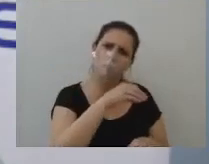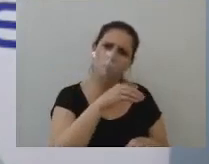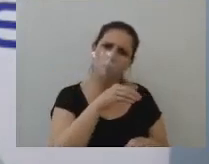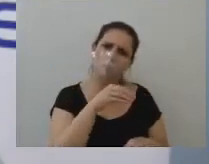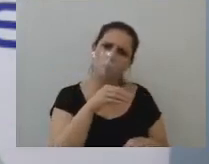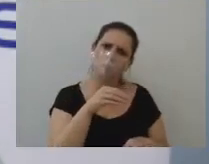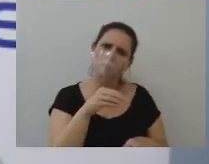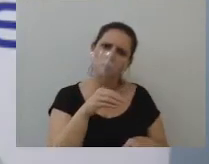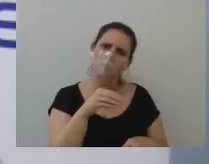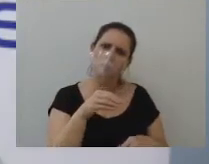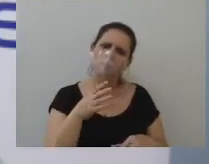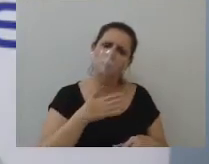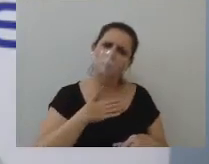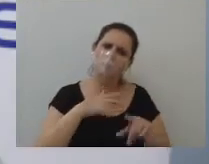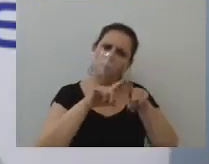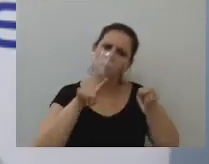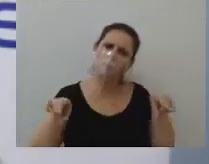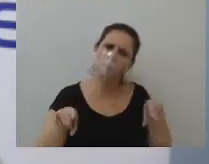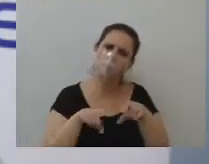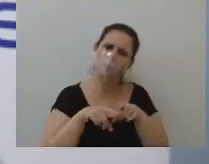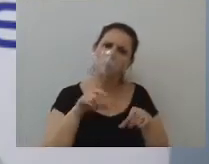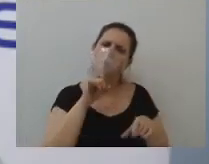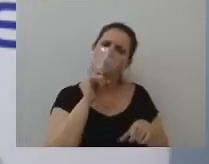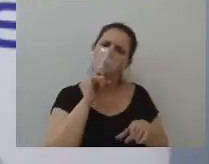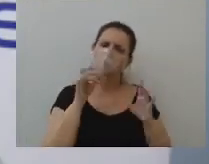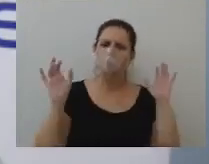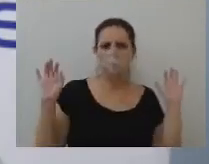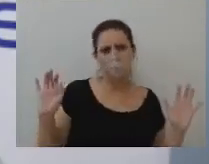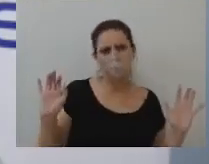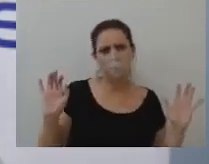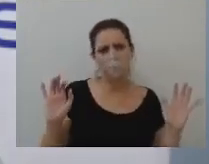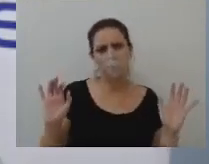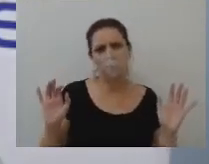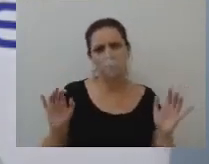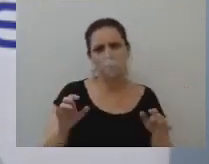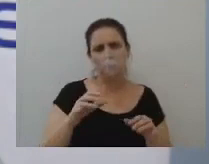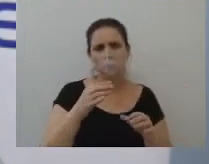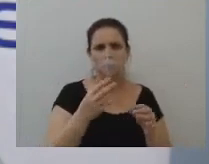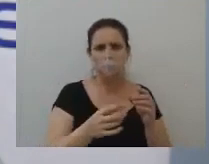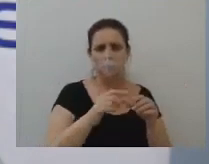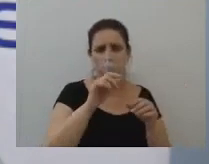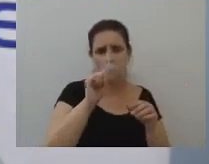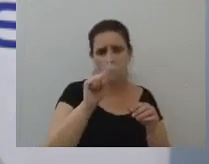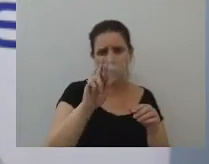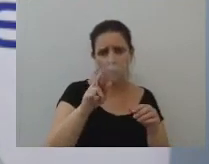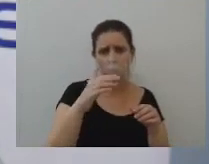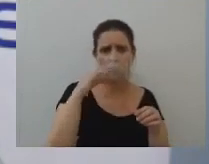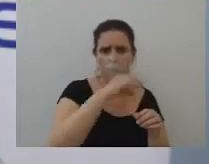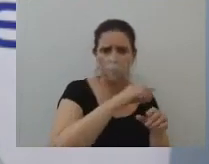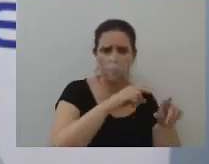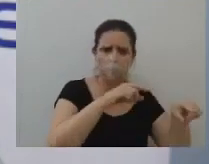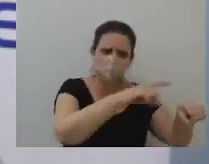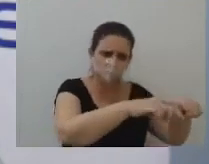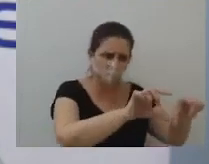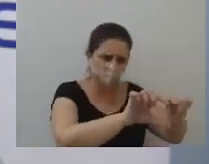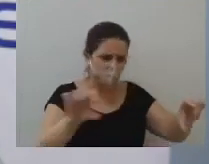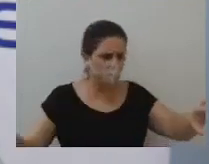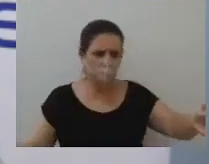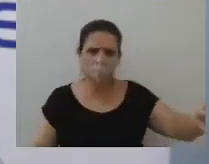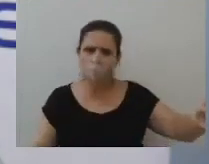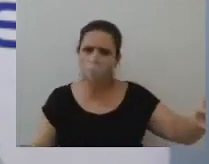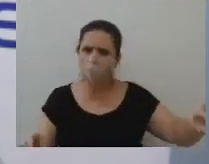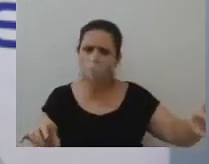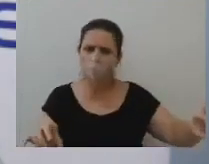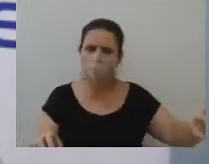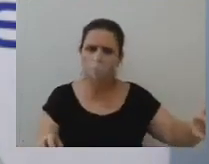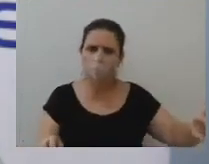Minha sala está fria, esse ambiente aqui está mais frio. Se eu aqueço o ar nessa região, tá, ele não corre porque está